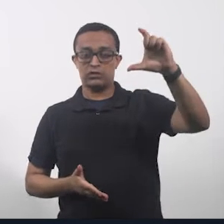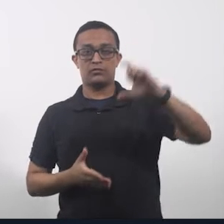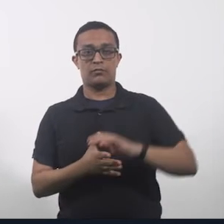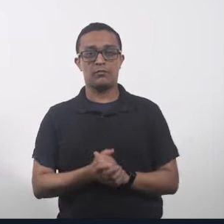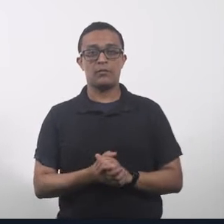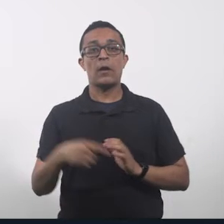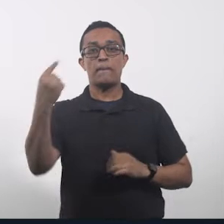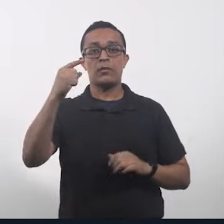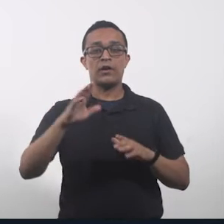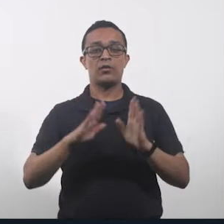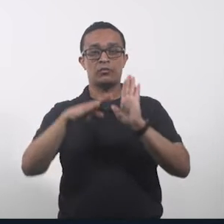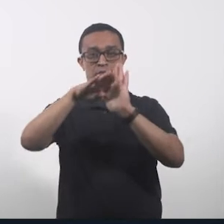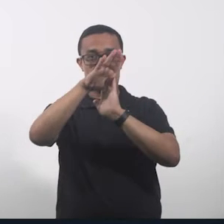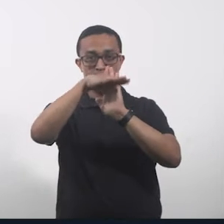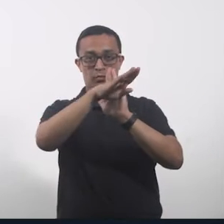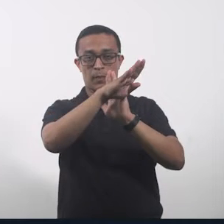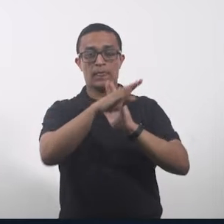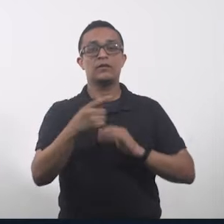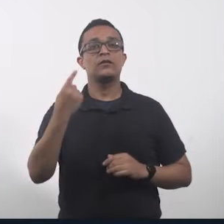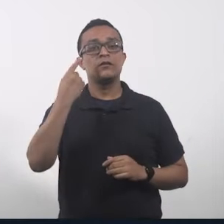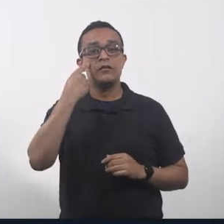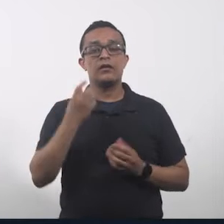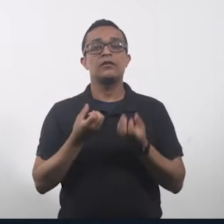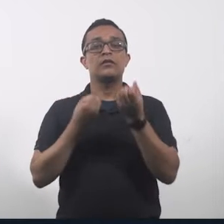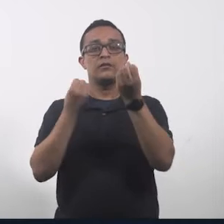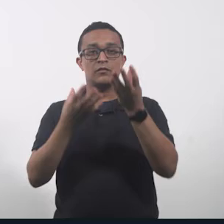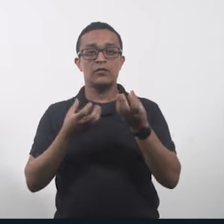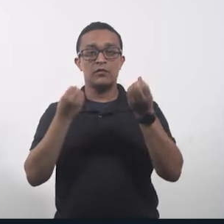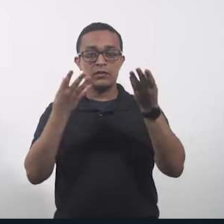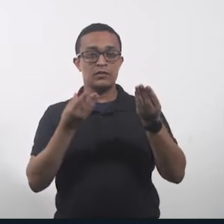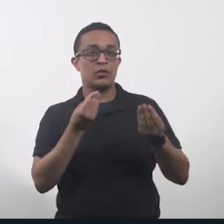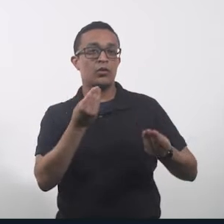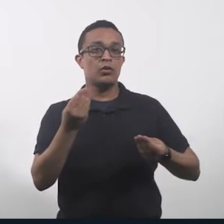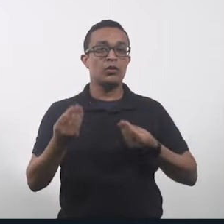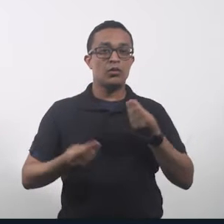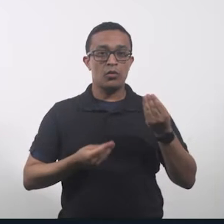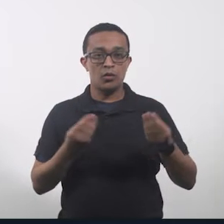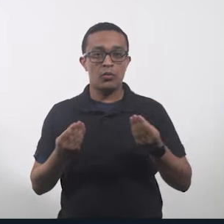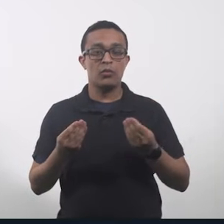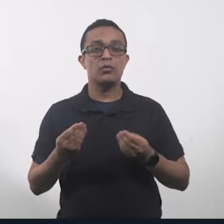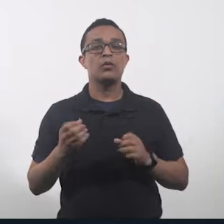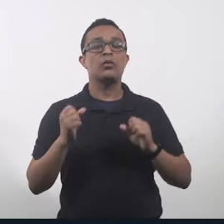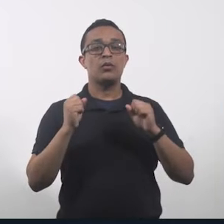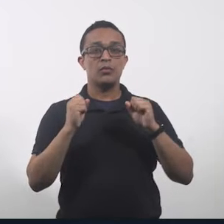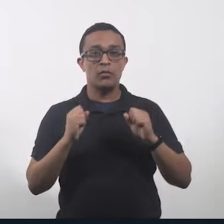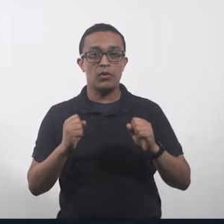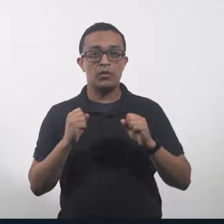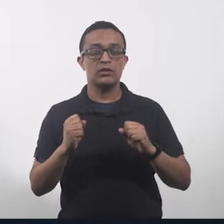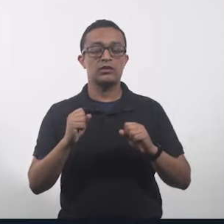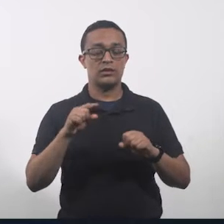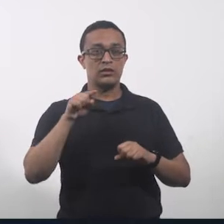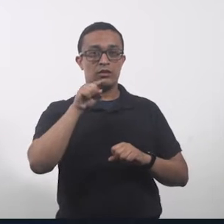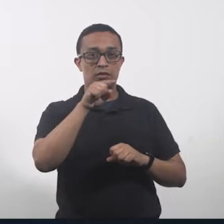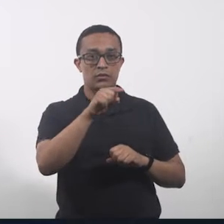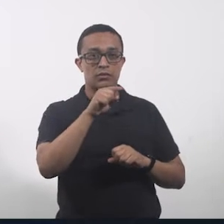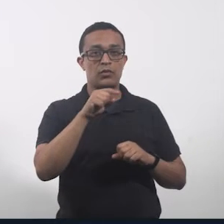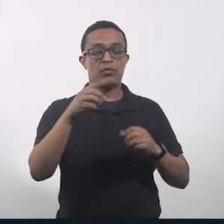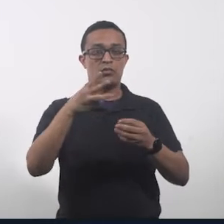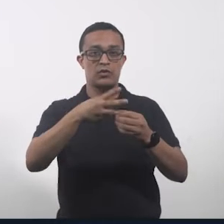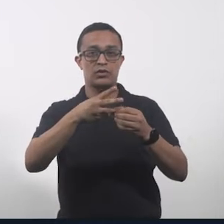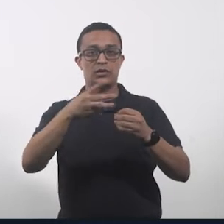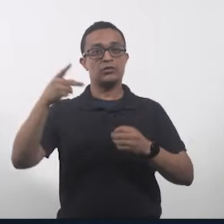No primeiro gráfico, nós trouxemos, então, as informações da distribuição das taxas de letalidade de SRAG por Covid-19 no